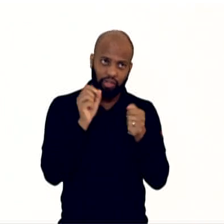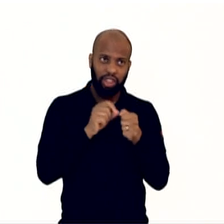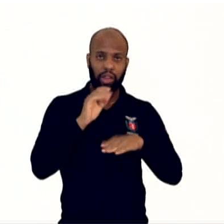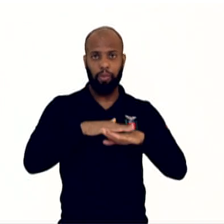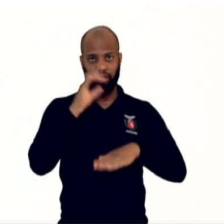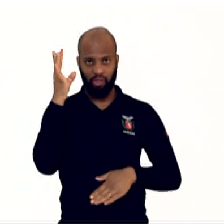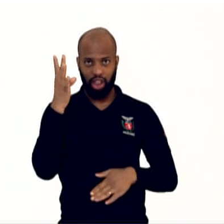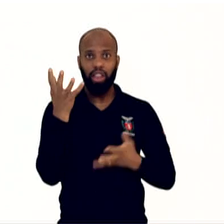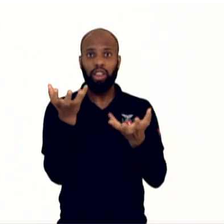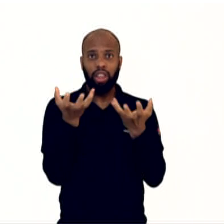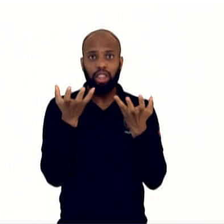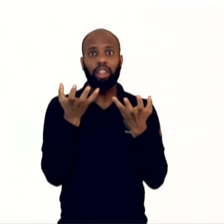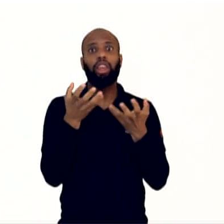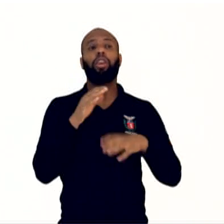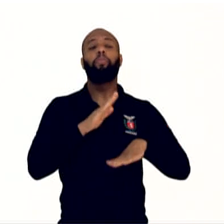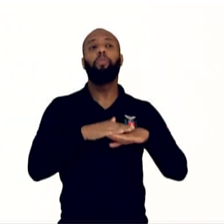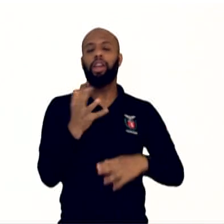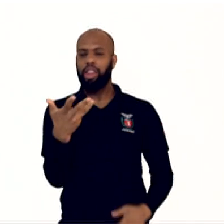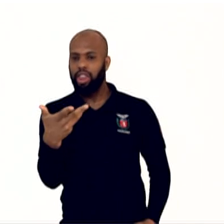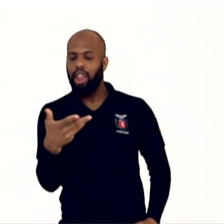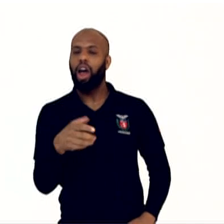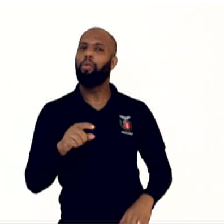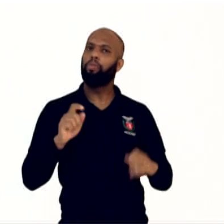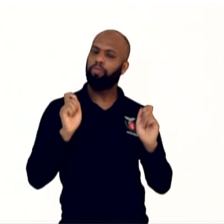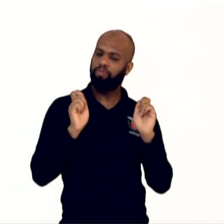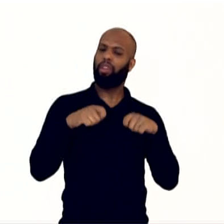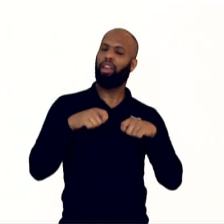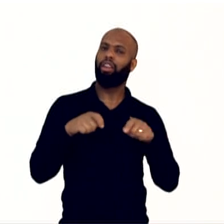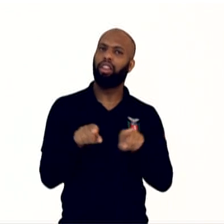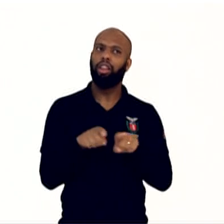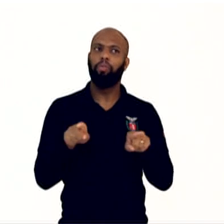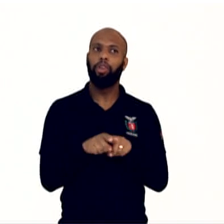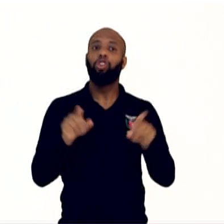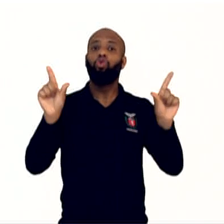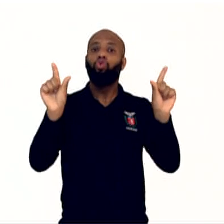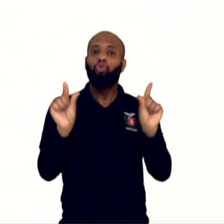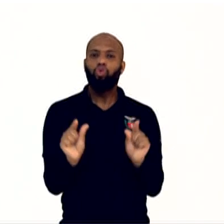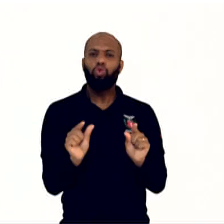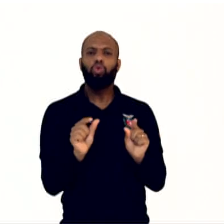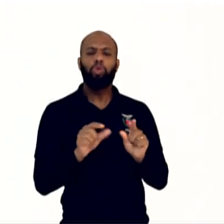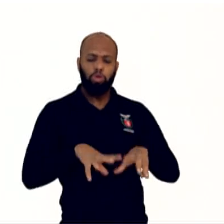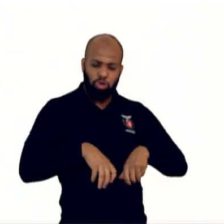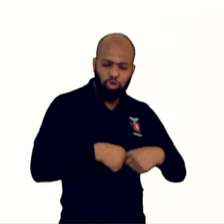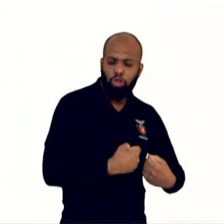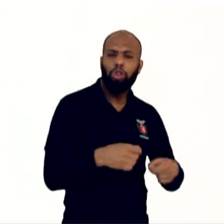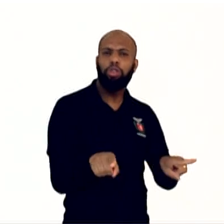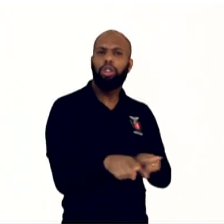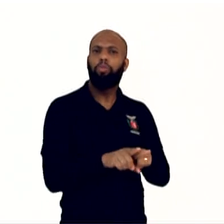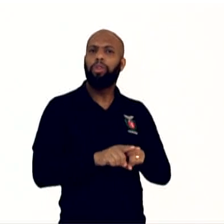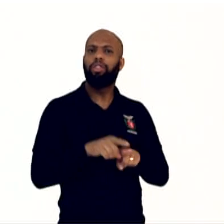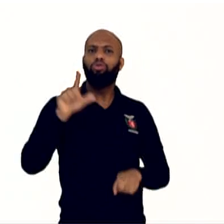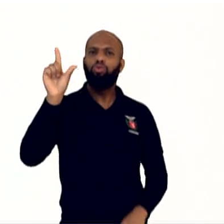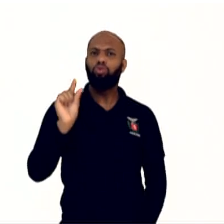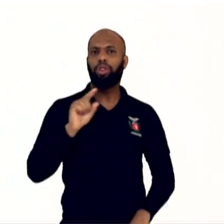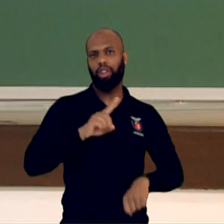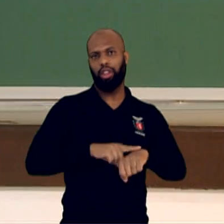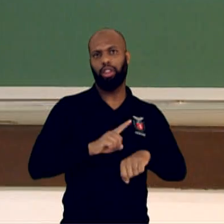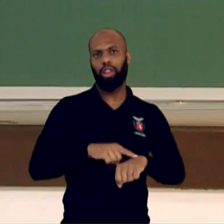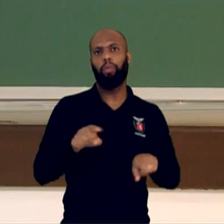deixar mais fácil, mais rápido, mais eficiente, reduzir o seu esforço, reduzir o tempo, se for